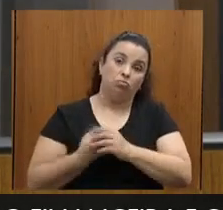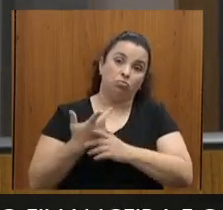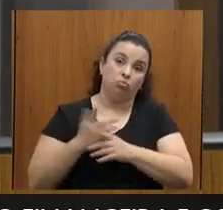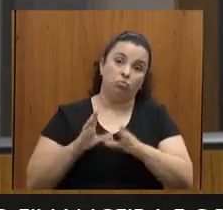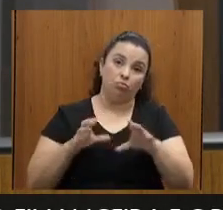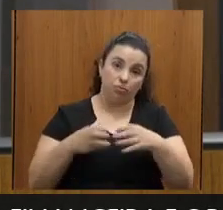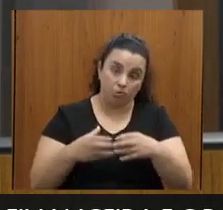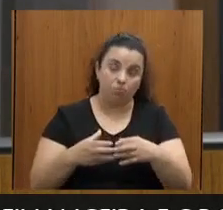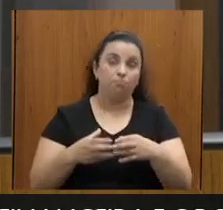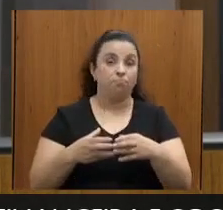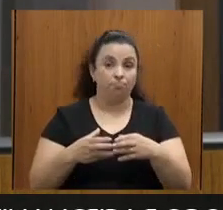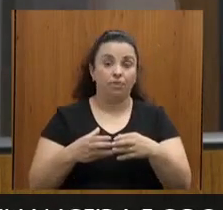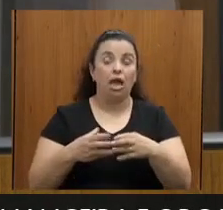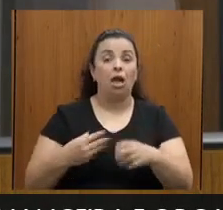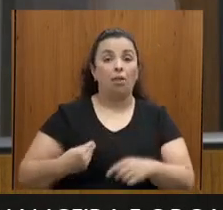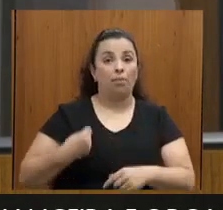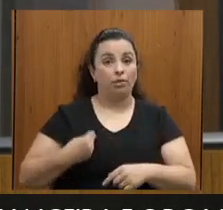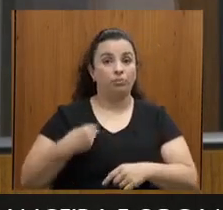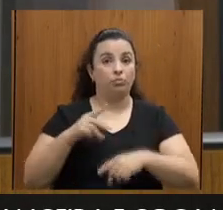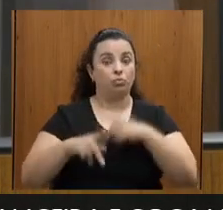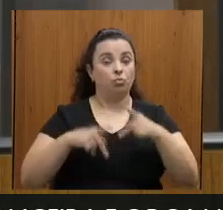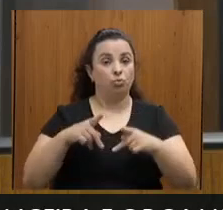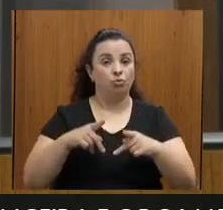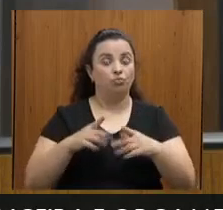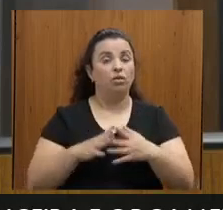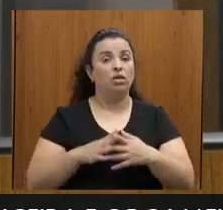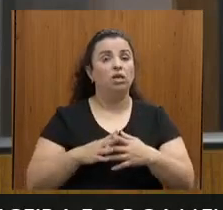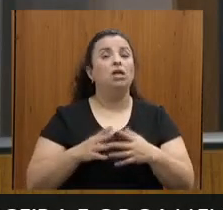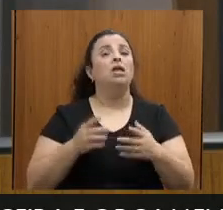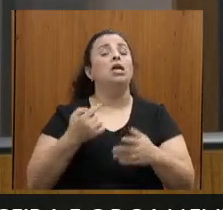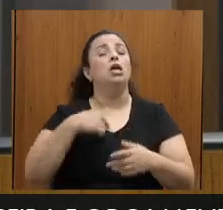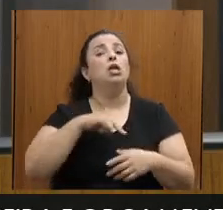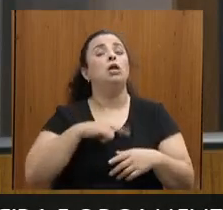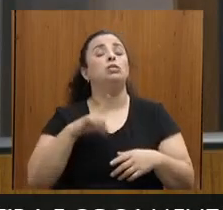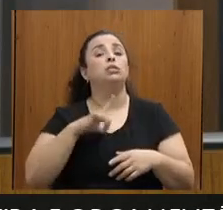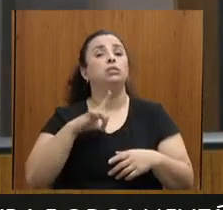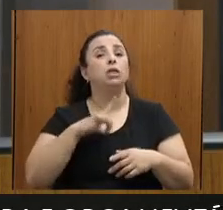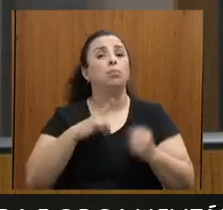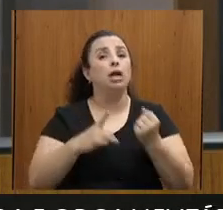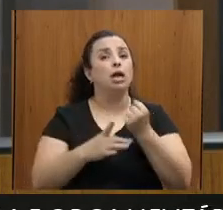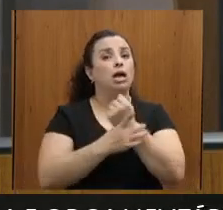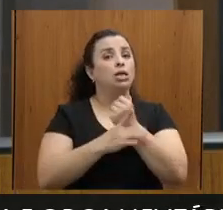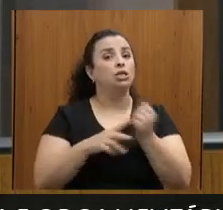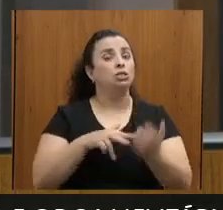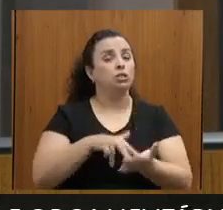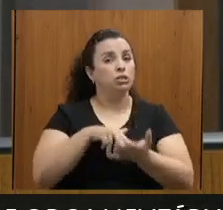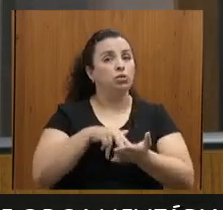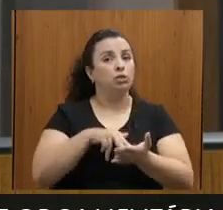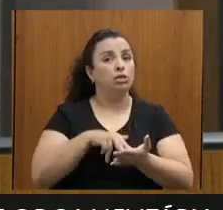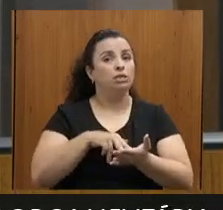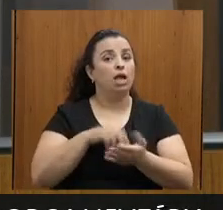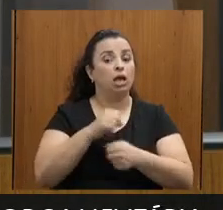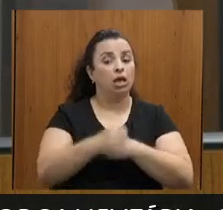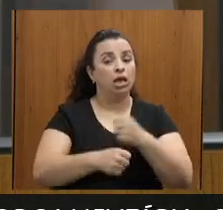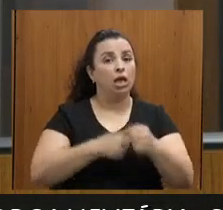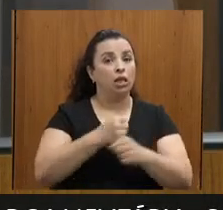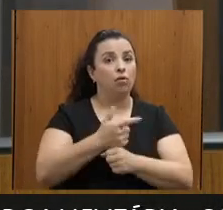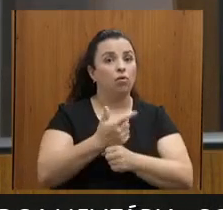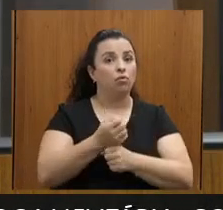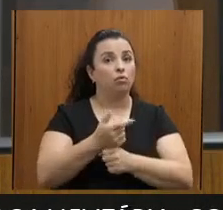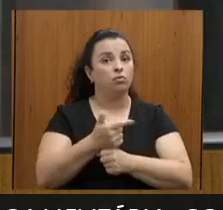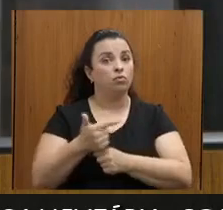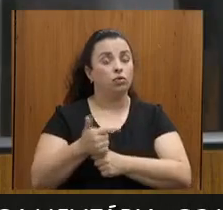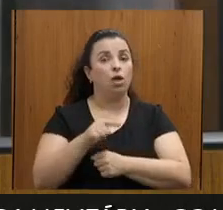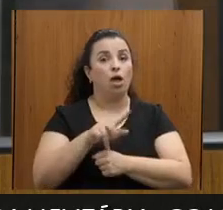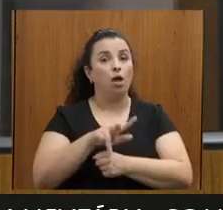a gente tenha o máximo de segurança aqui que, de fato, no ano que vem serão cumpridas e